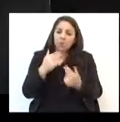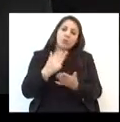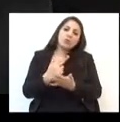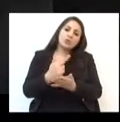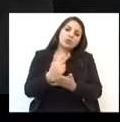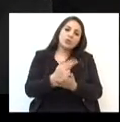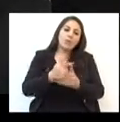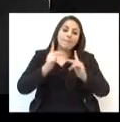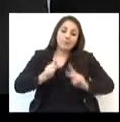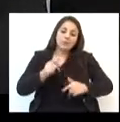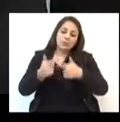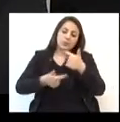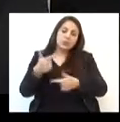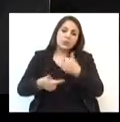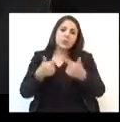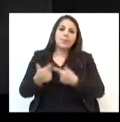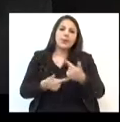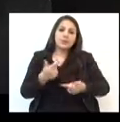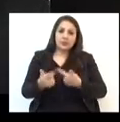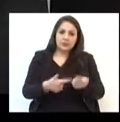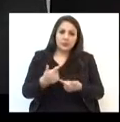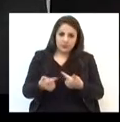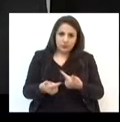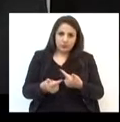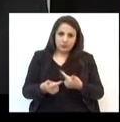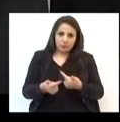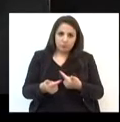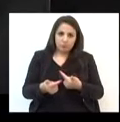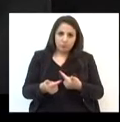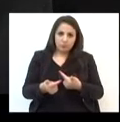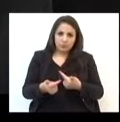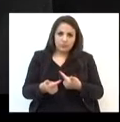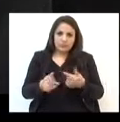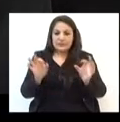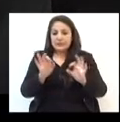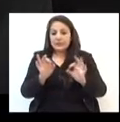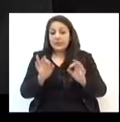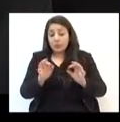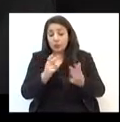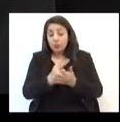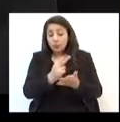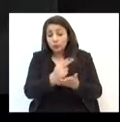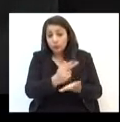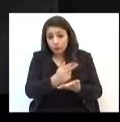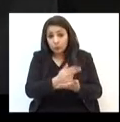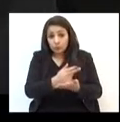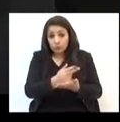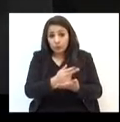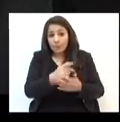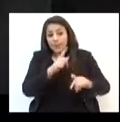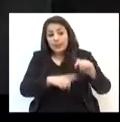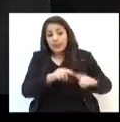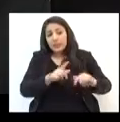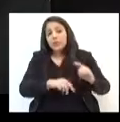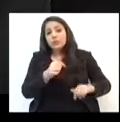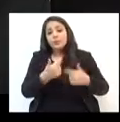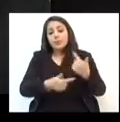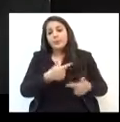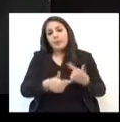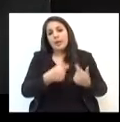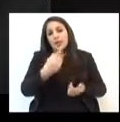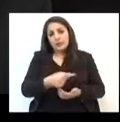pessoas trabalhando, né, inaptas, com uma impropriedade até mesmo material para estar trabalhando no